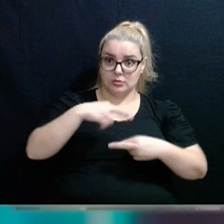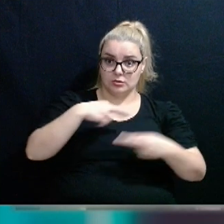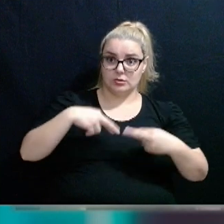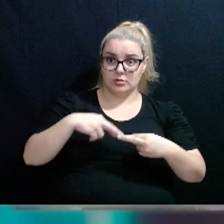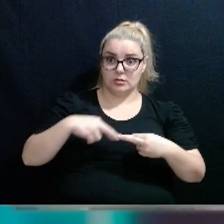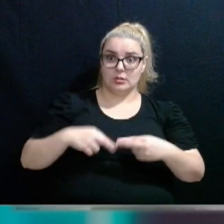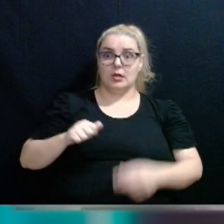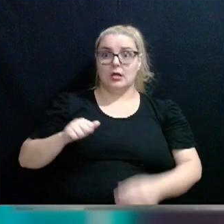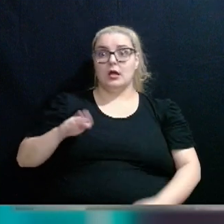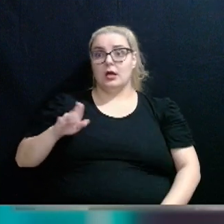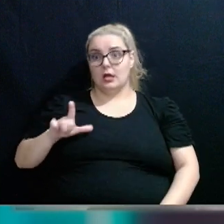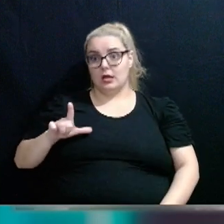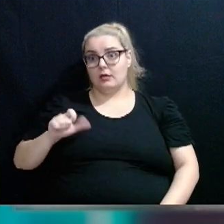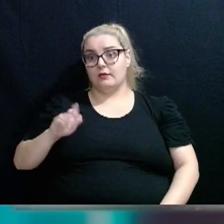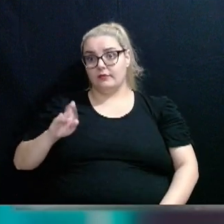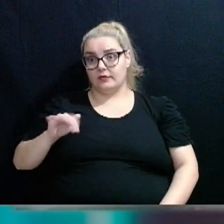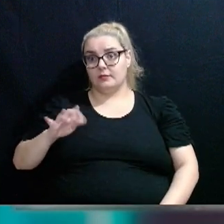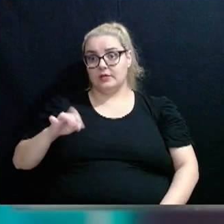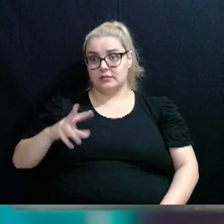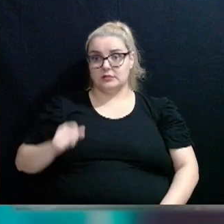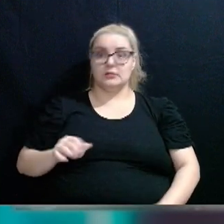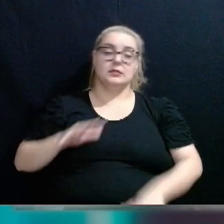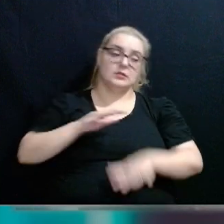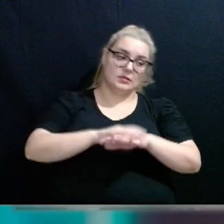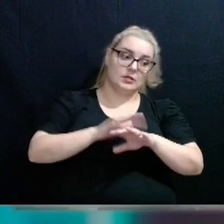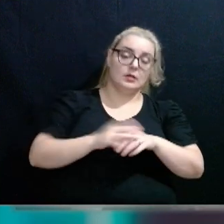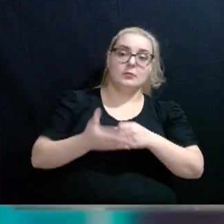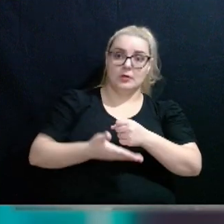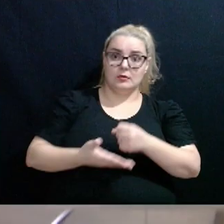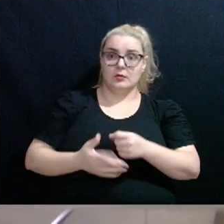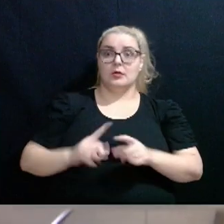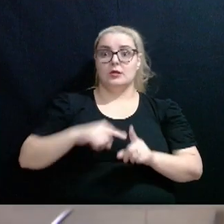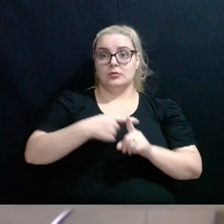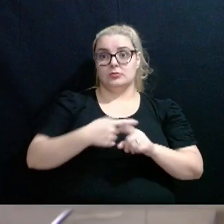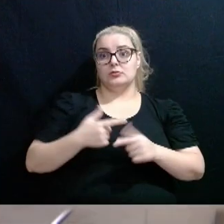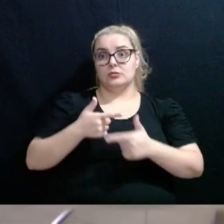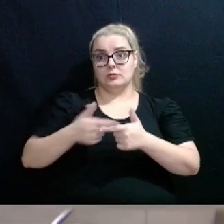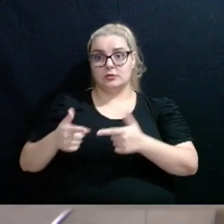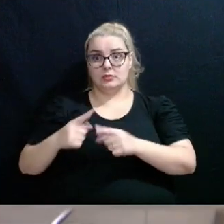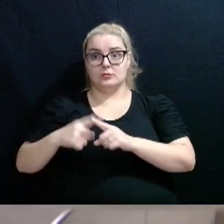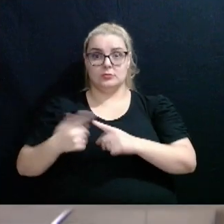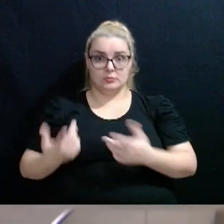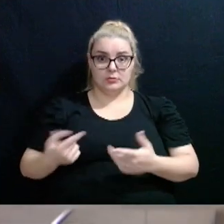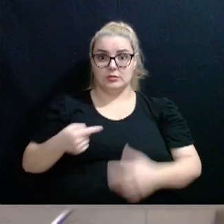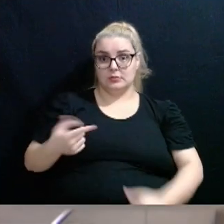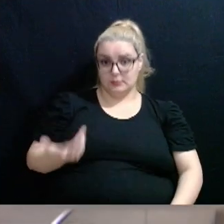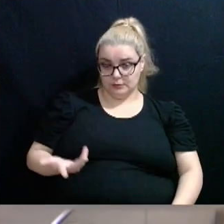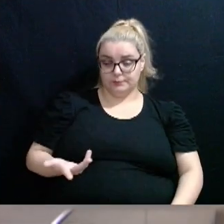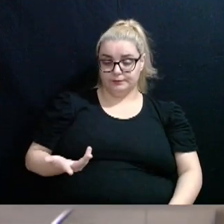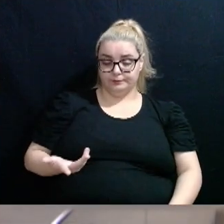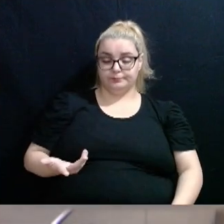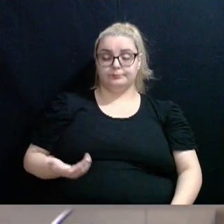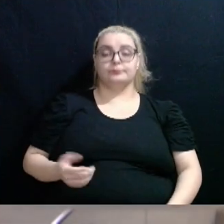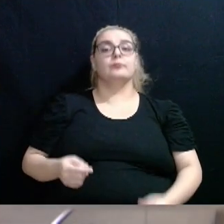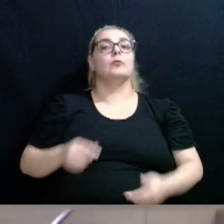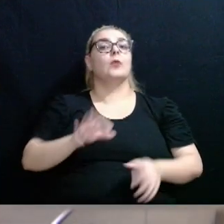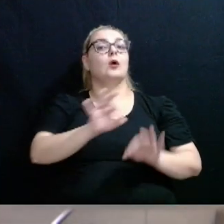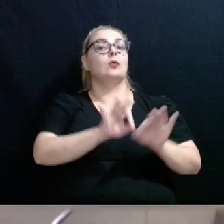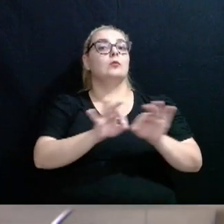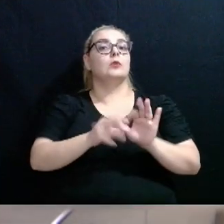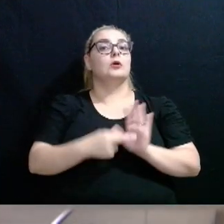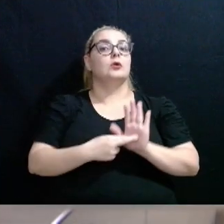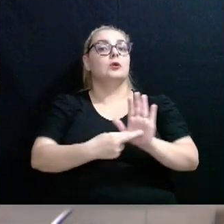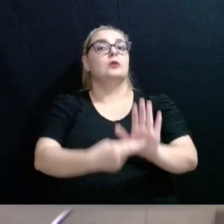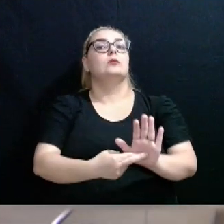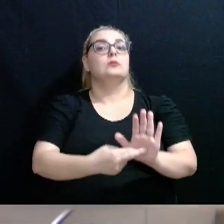que a gente tem que fazer, né? As somas e divisões, etc. e tal. O projeto foi apontado como referência para a criação